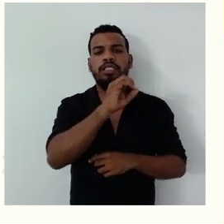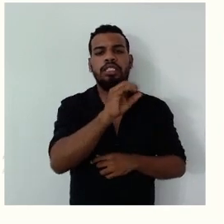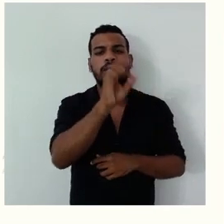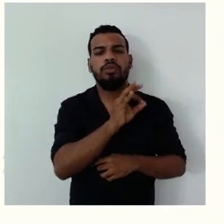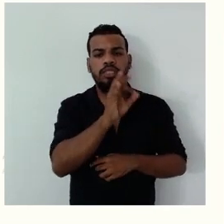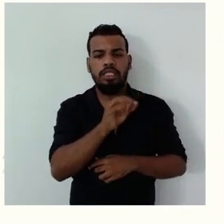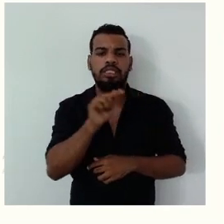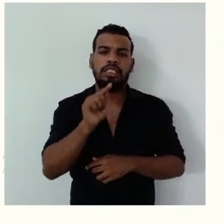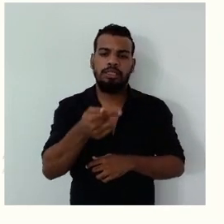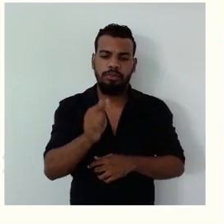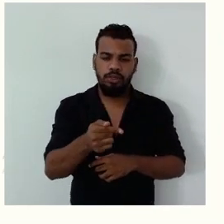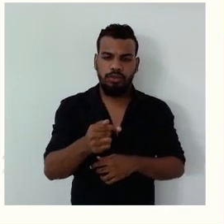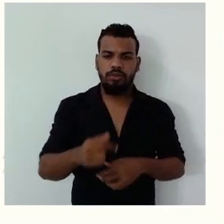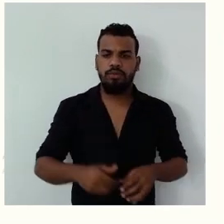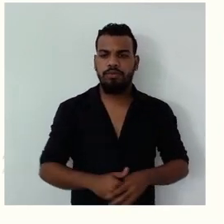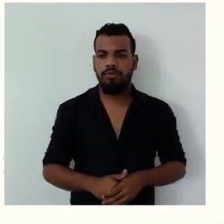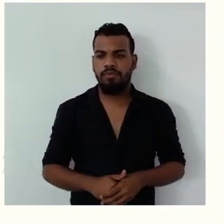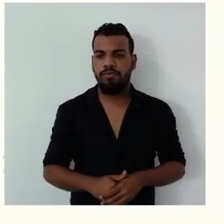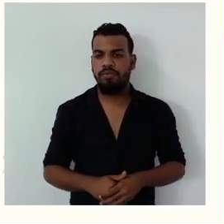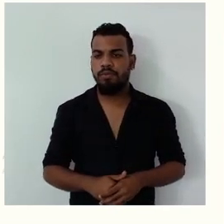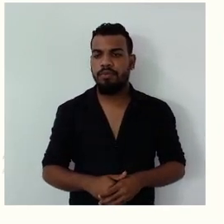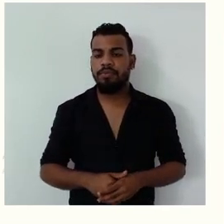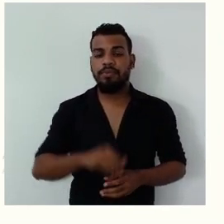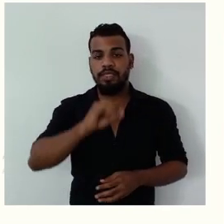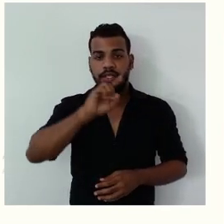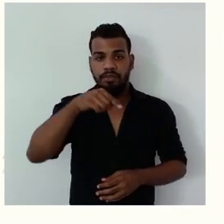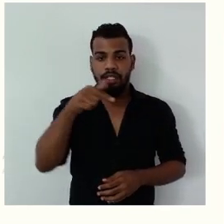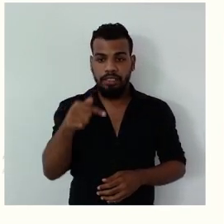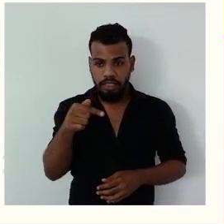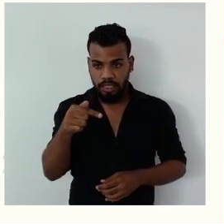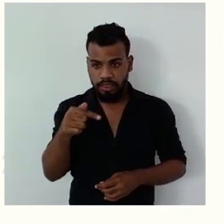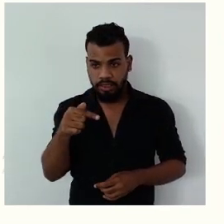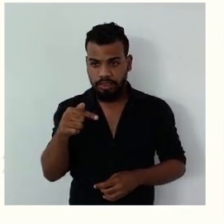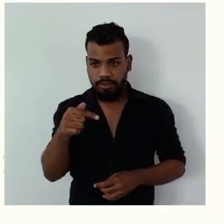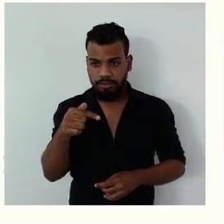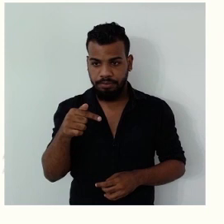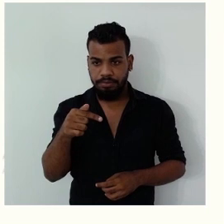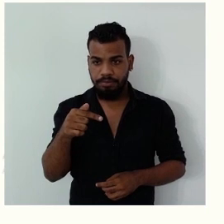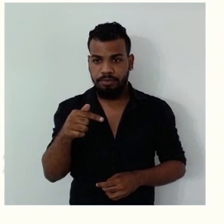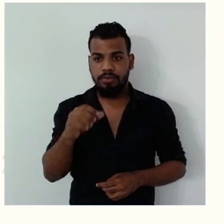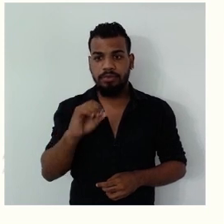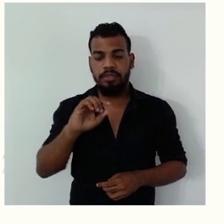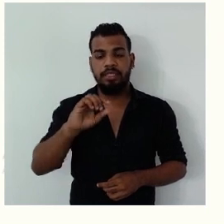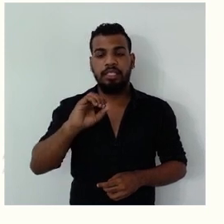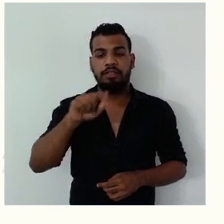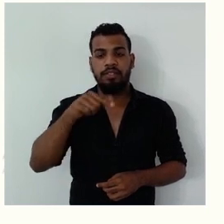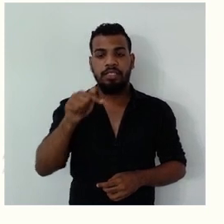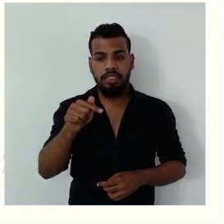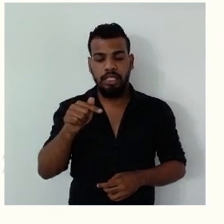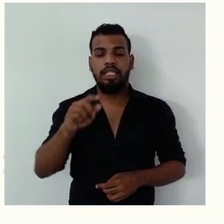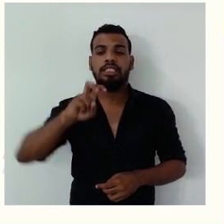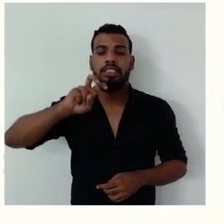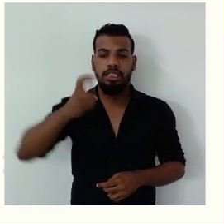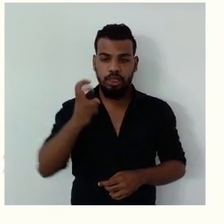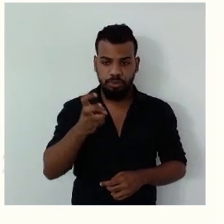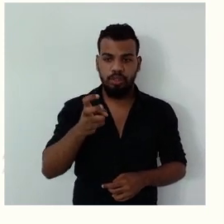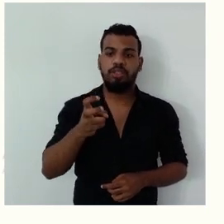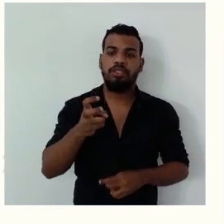de 7.000. Então, ó, 0,7 vezes 5.000, você vai